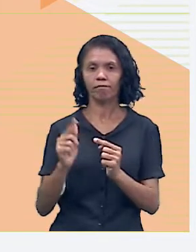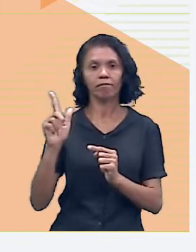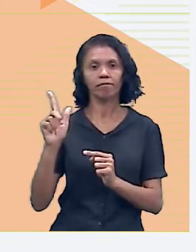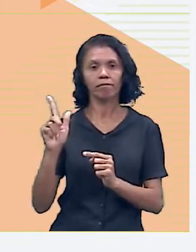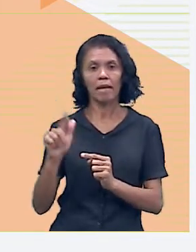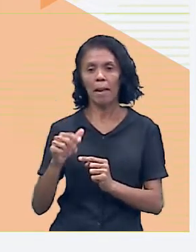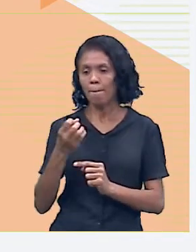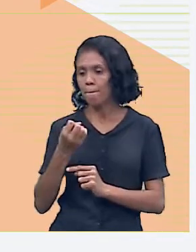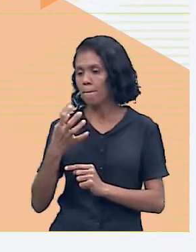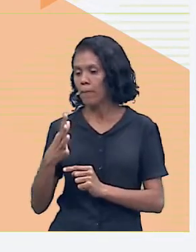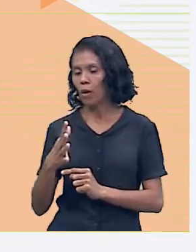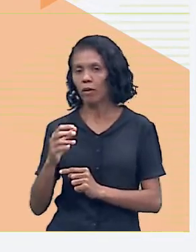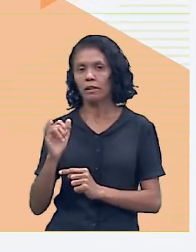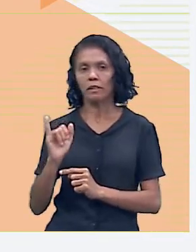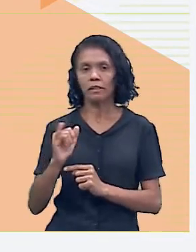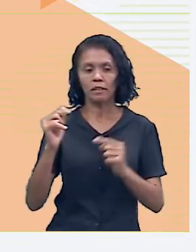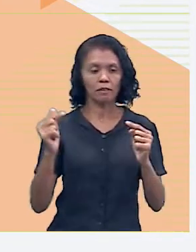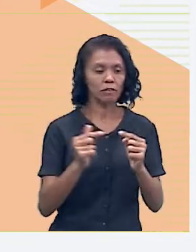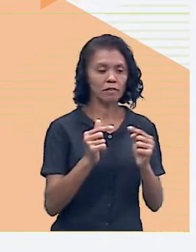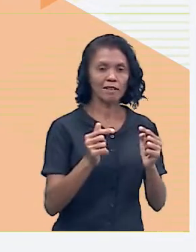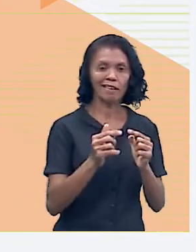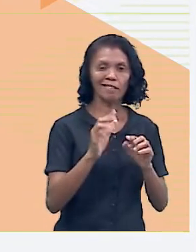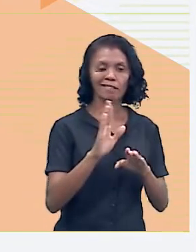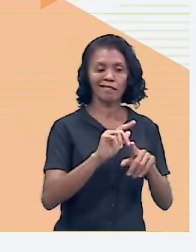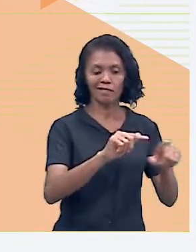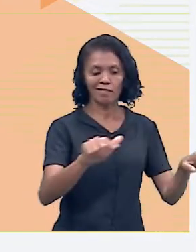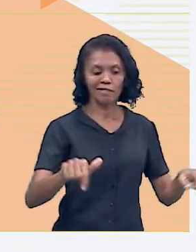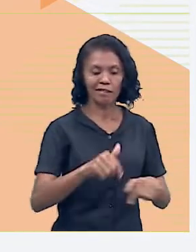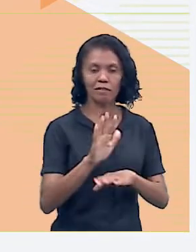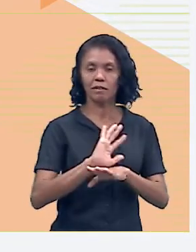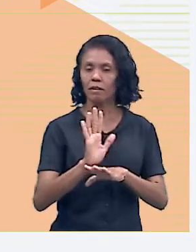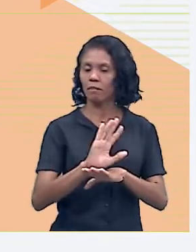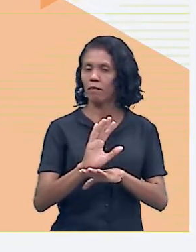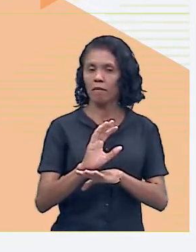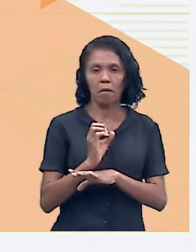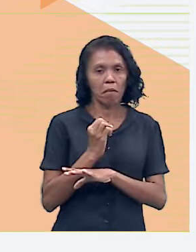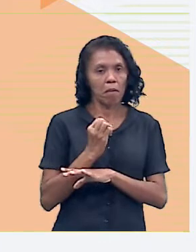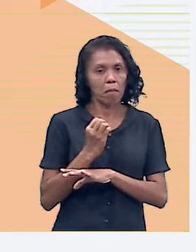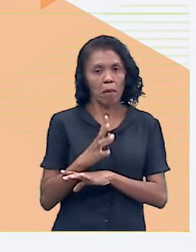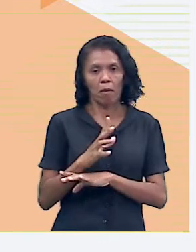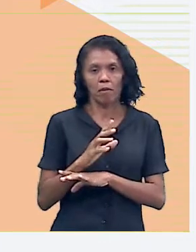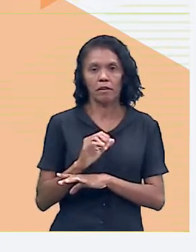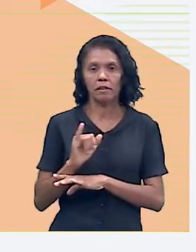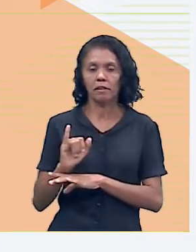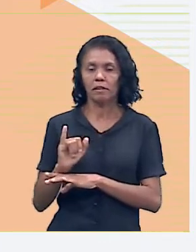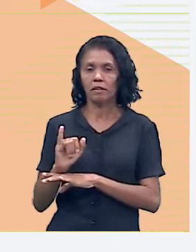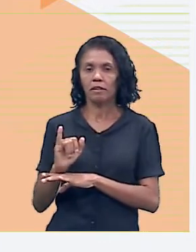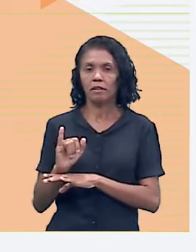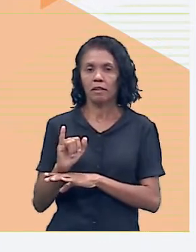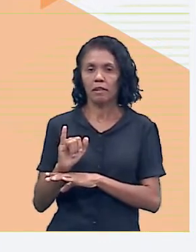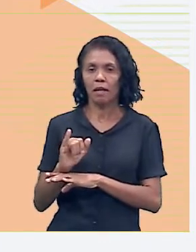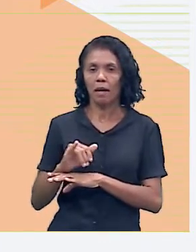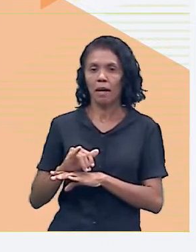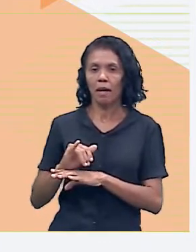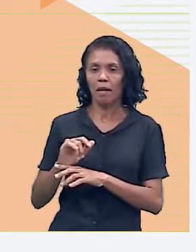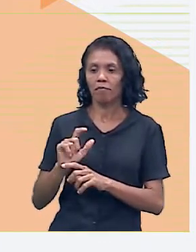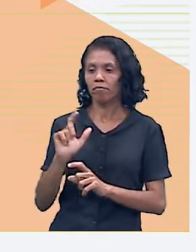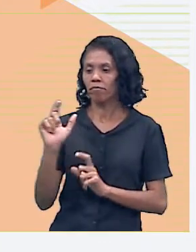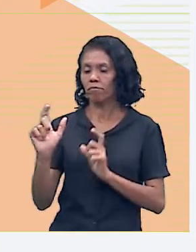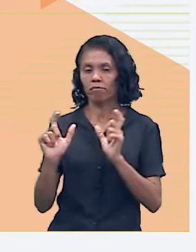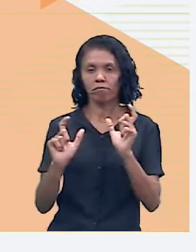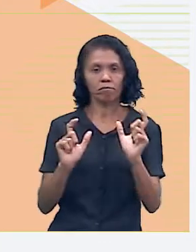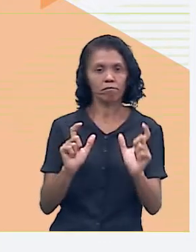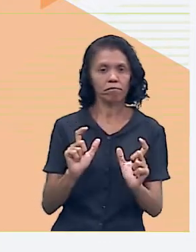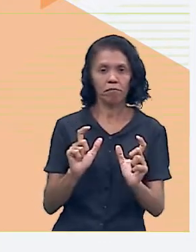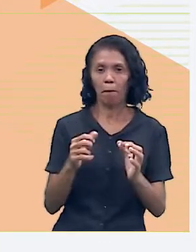já é pertinente sempre está associado ao cinema ótimo ele já é pertinente oração se tiver associada a mais de um termo da minha frase